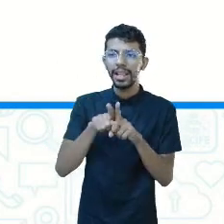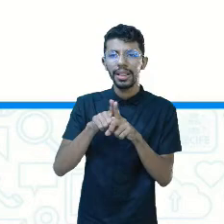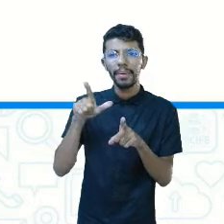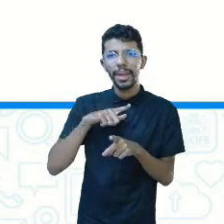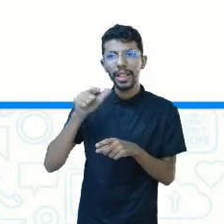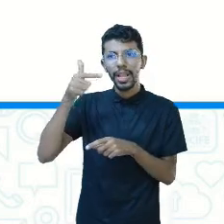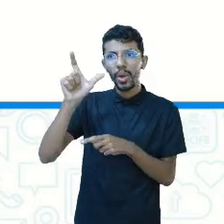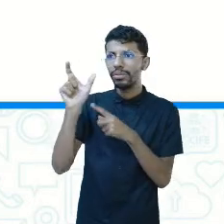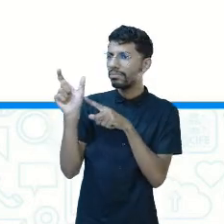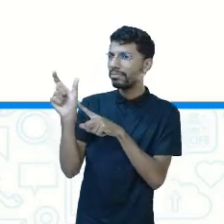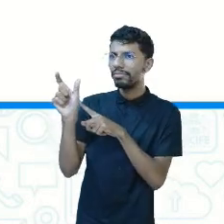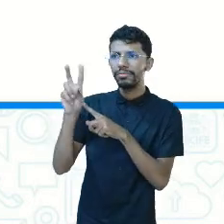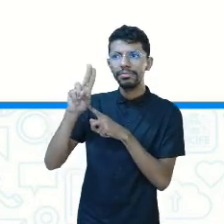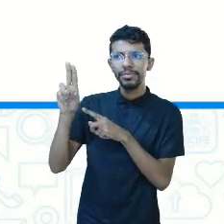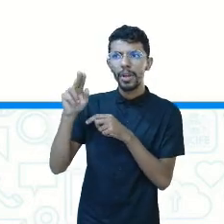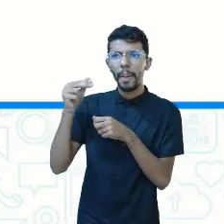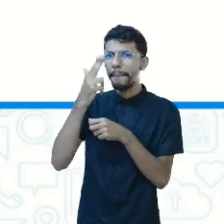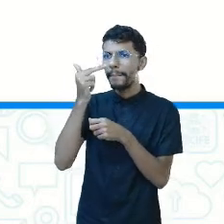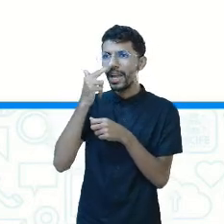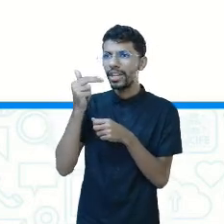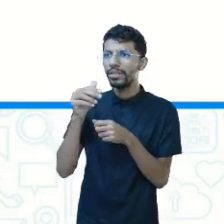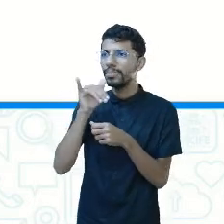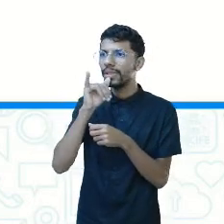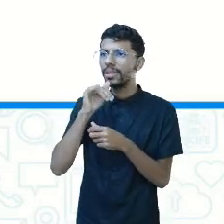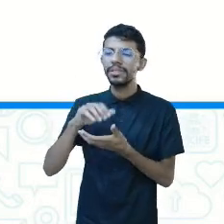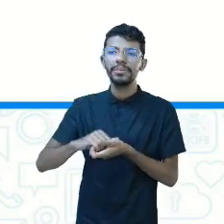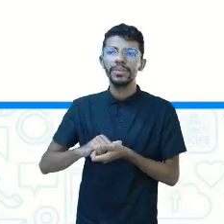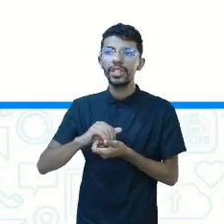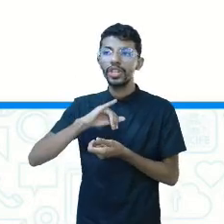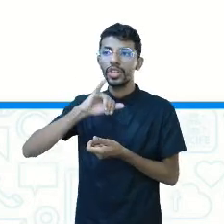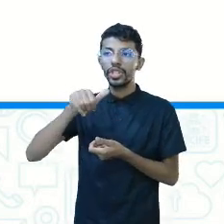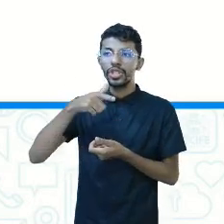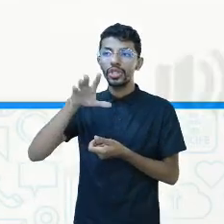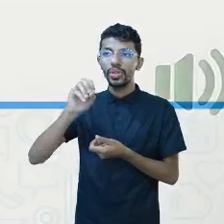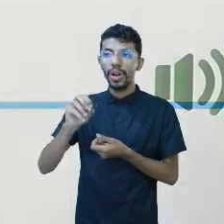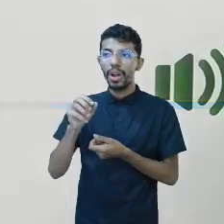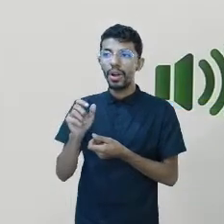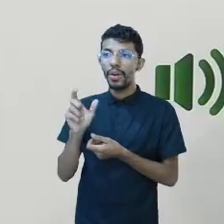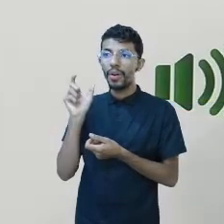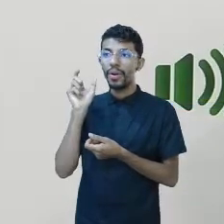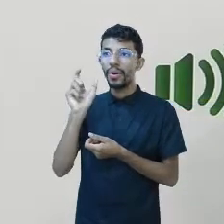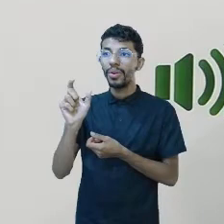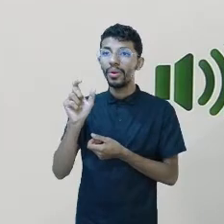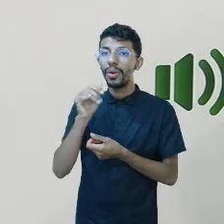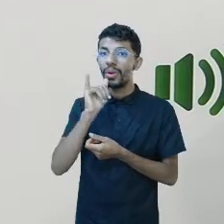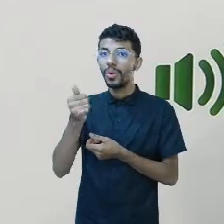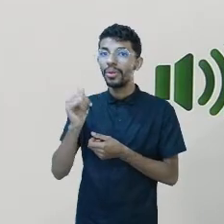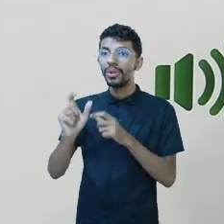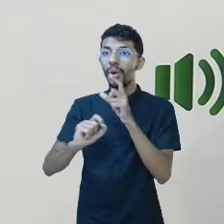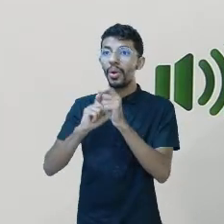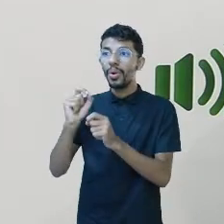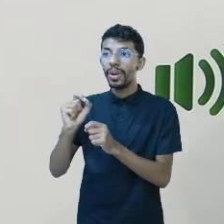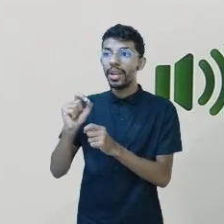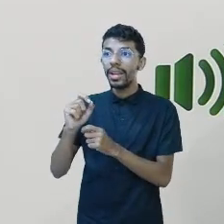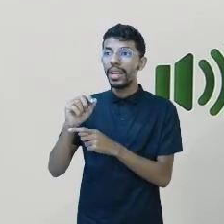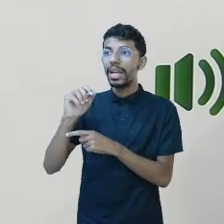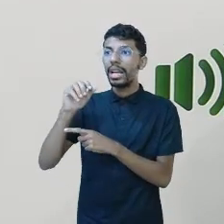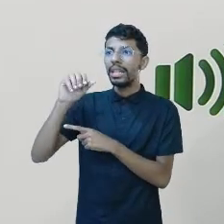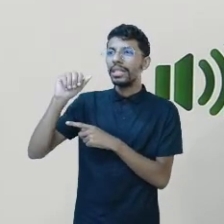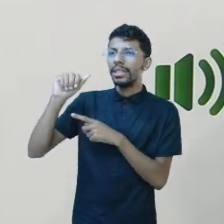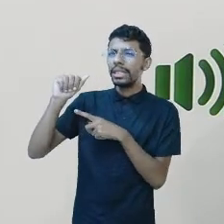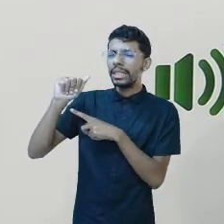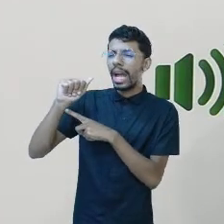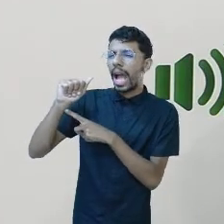nome. Tem gente que fala assim, Joãozinho contou uma, não diz piada, diz o quê? Diz outra coisa. Começa com a letra